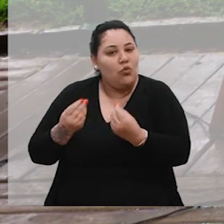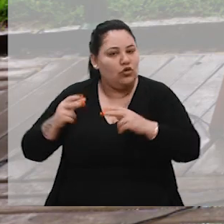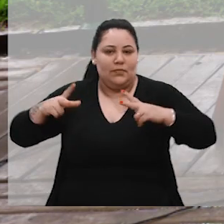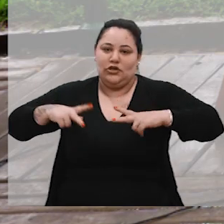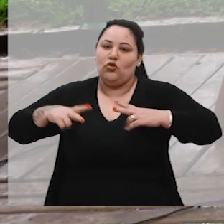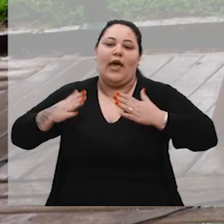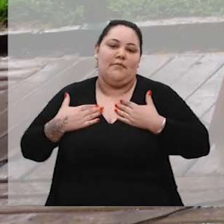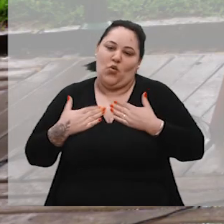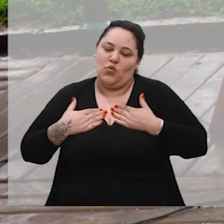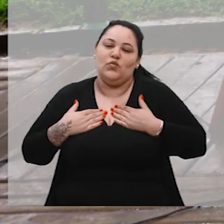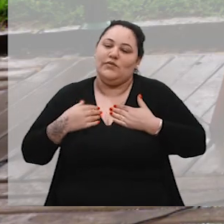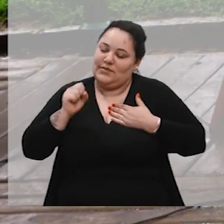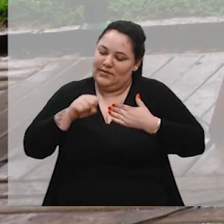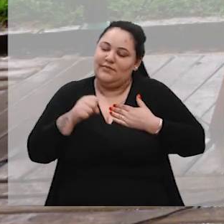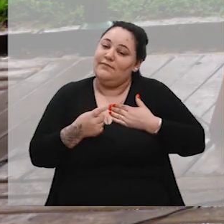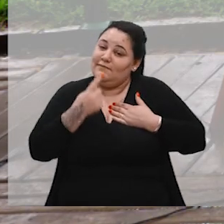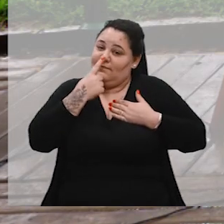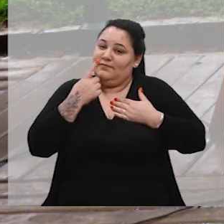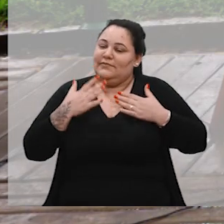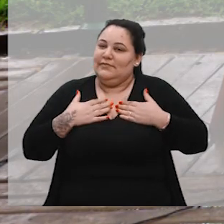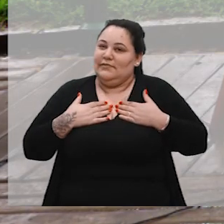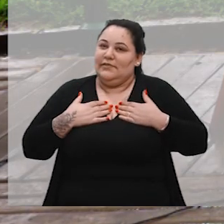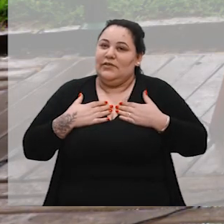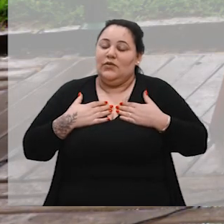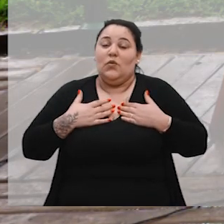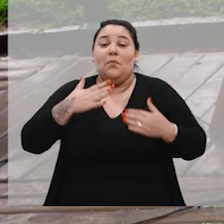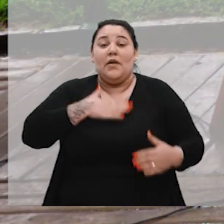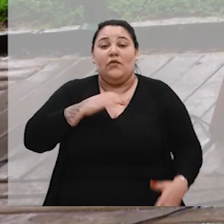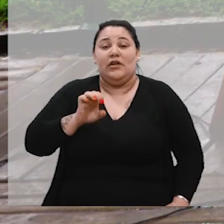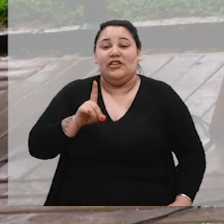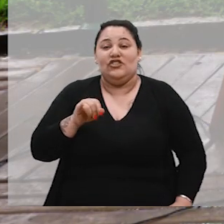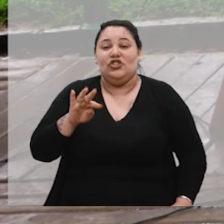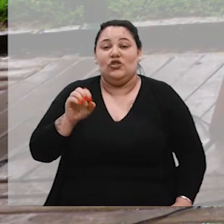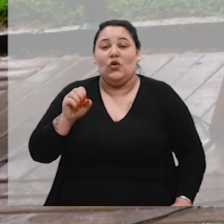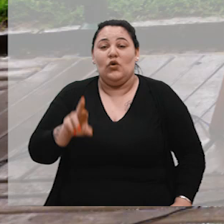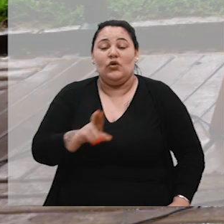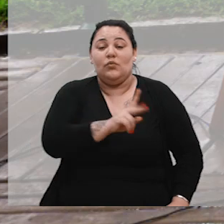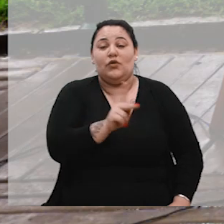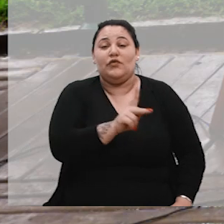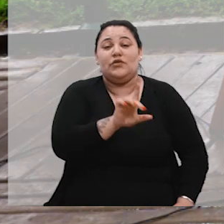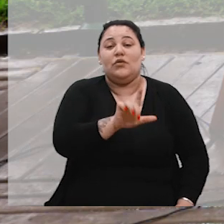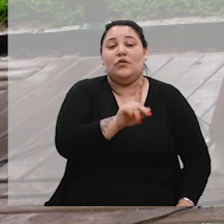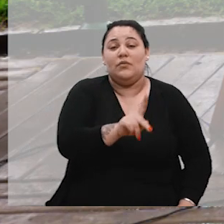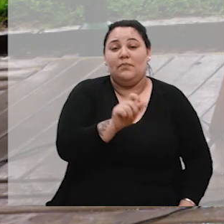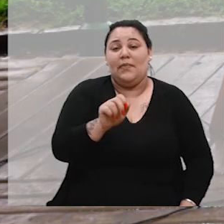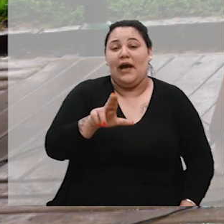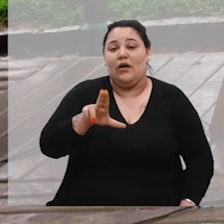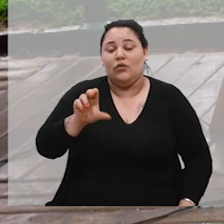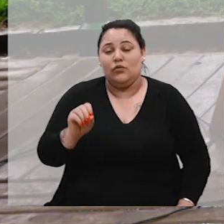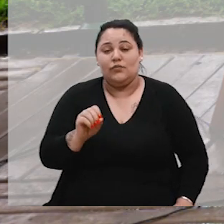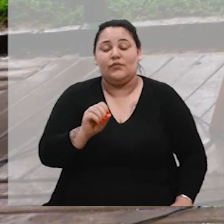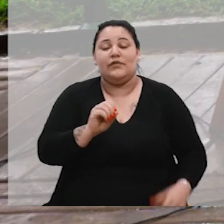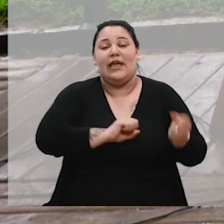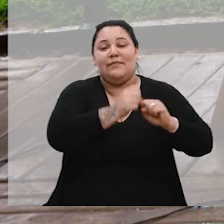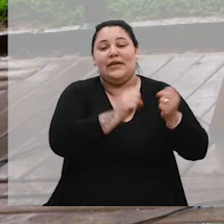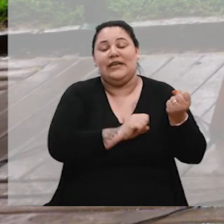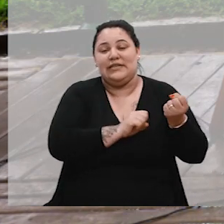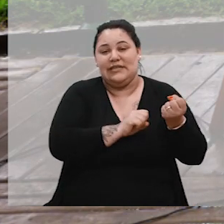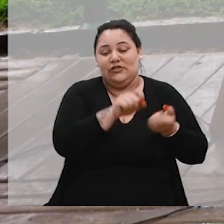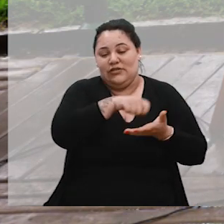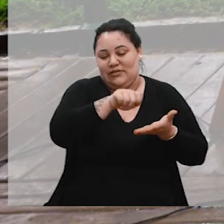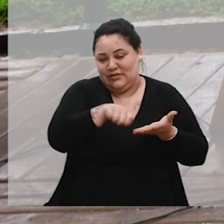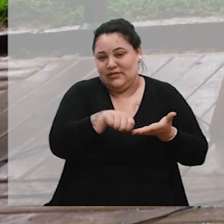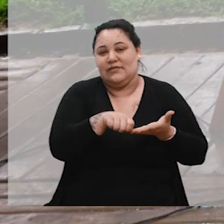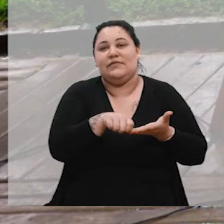É bem pessoal. Até é interessante que meu editor colocou o professor Paulo Ledur, da editora GE. Ele